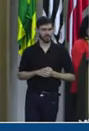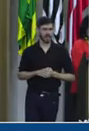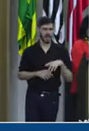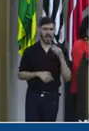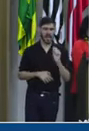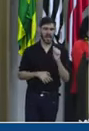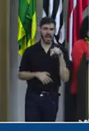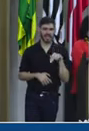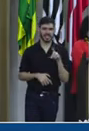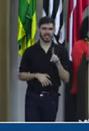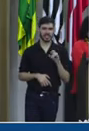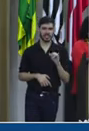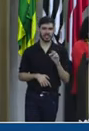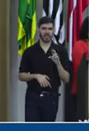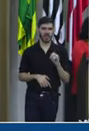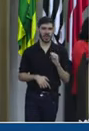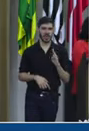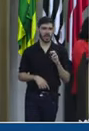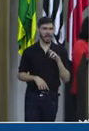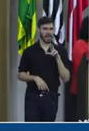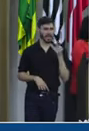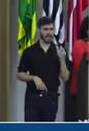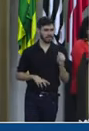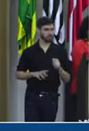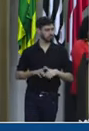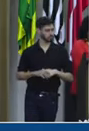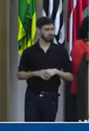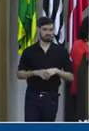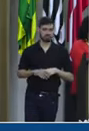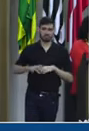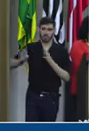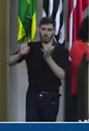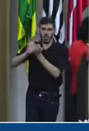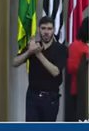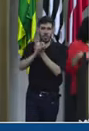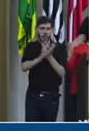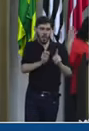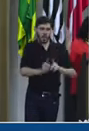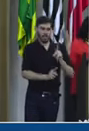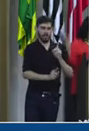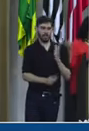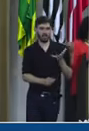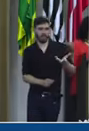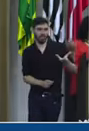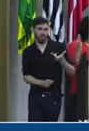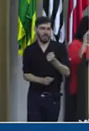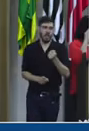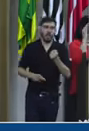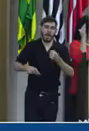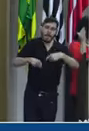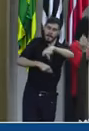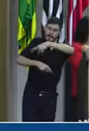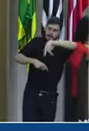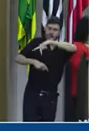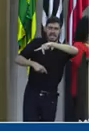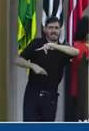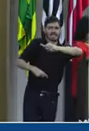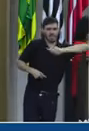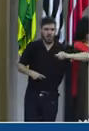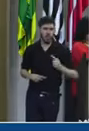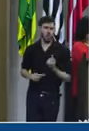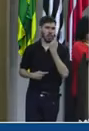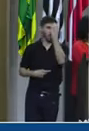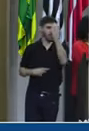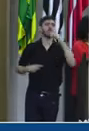Andirobeira. Quem conhece? Esses povos são incríveis. Nós somos uma única nação, único povo dividido